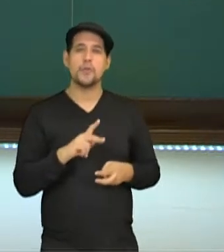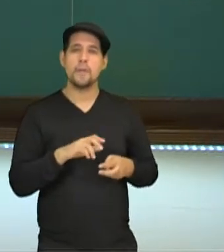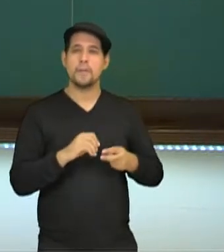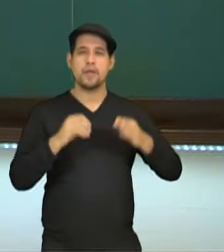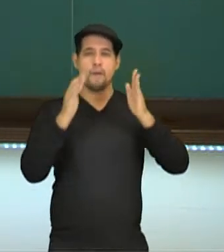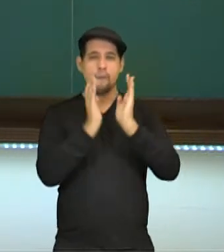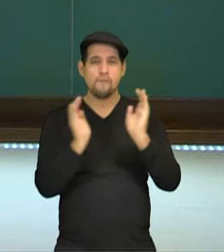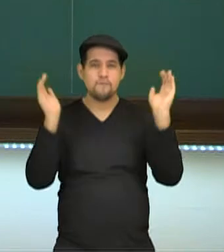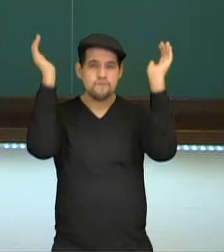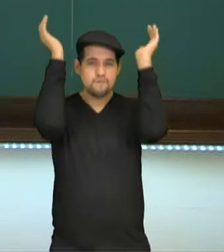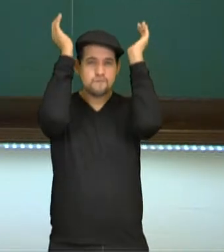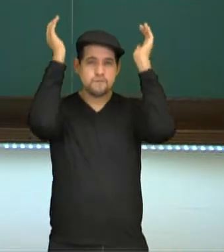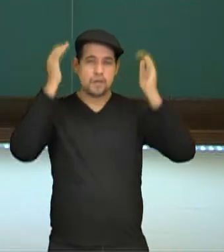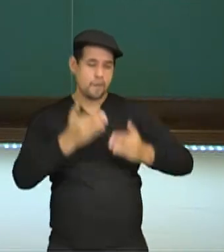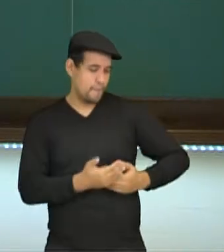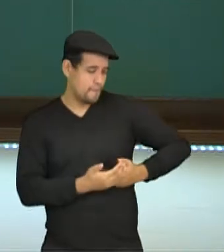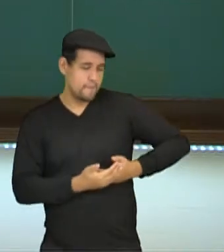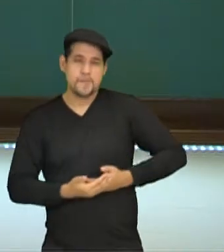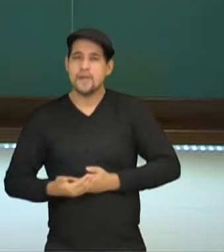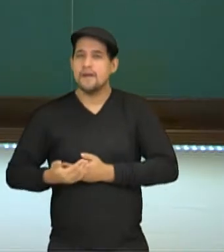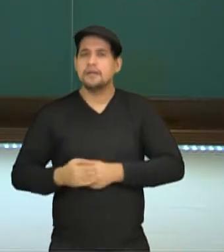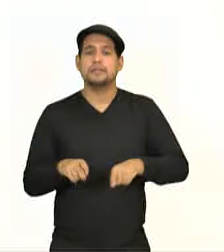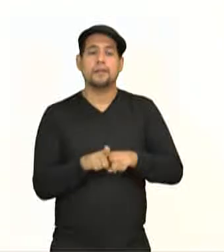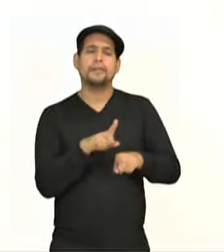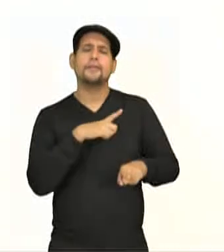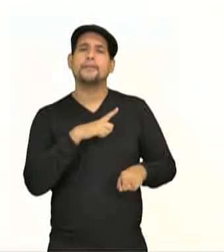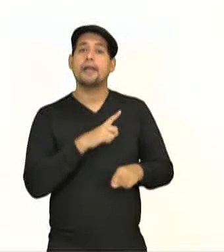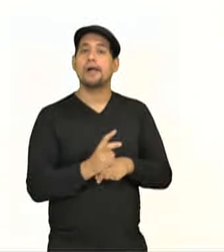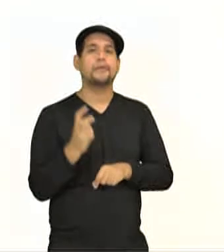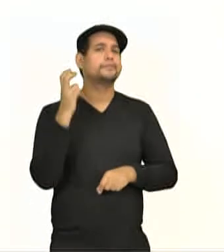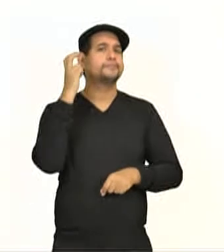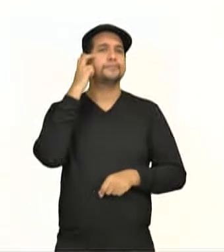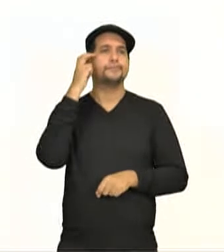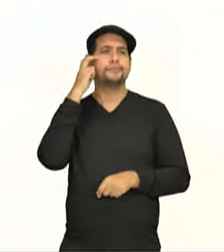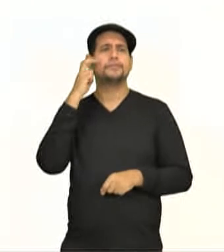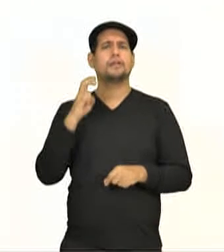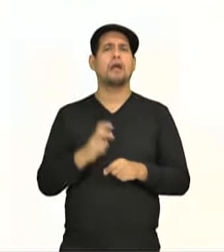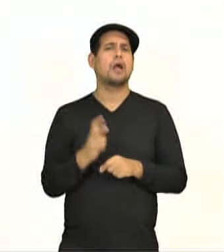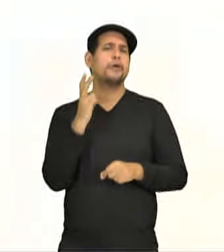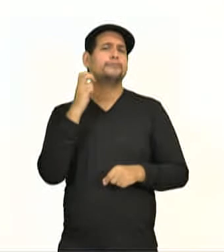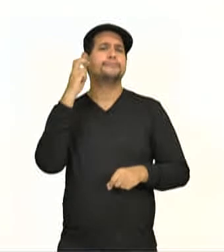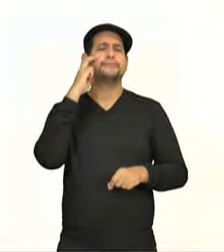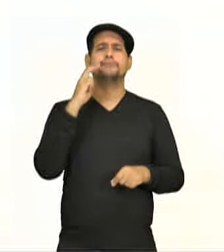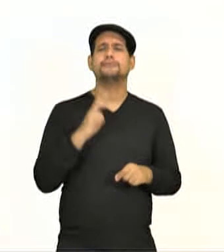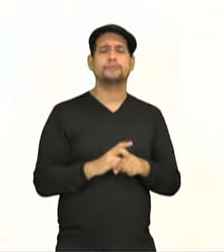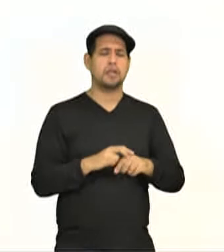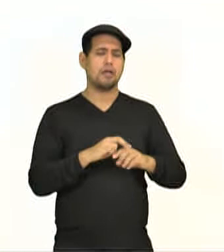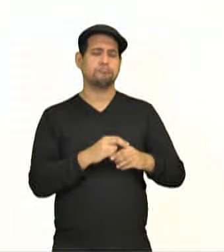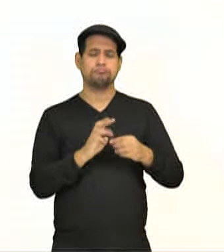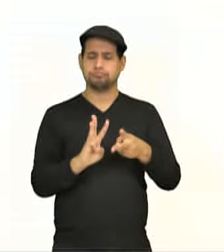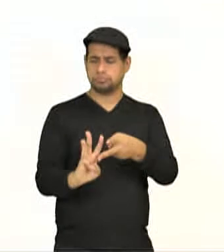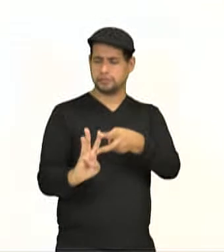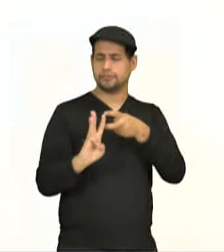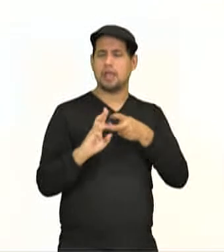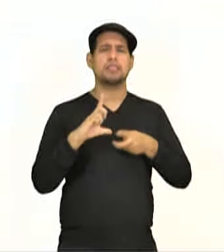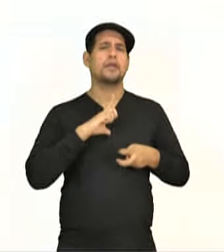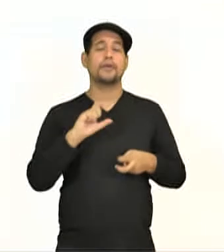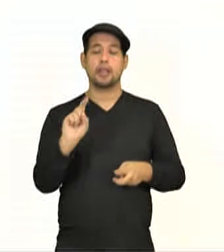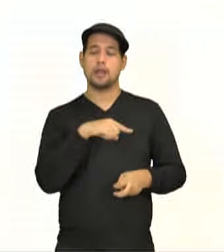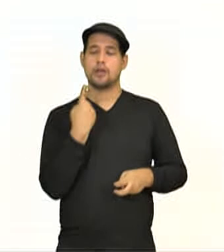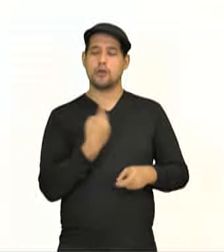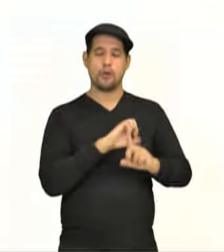cabeça e essa organização. Aqui a cultura, né? Então elementos da cultura indígena estão presentes, né, na